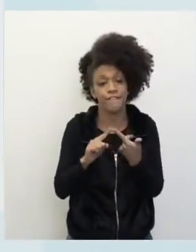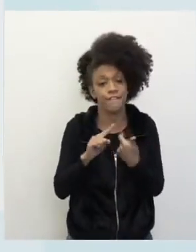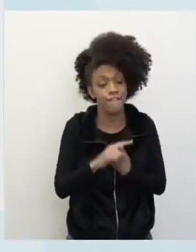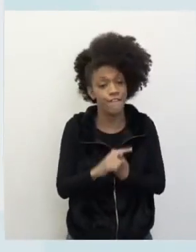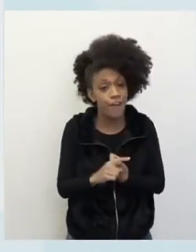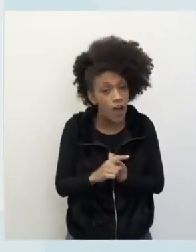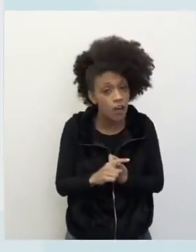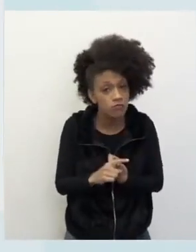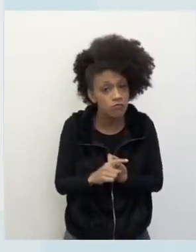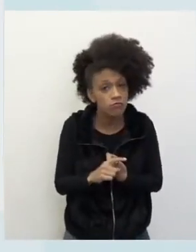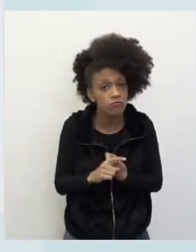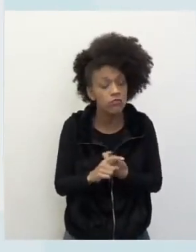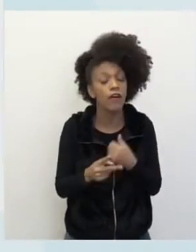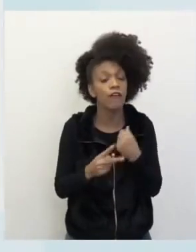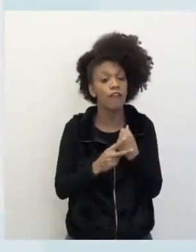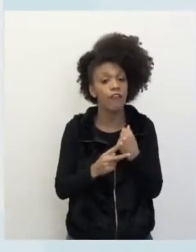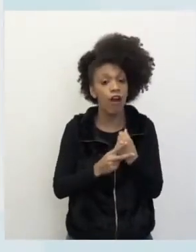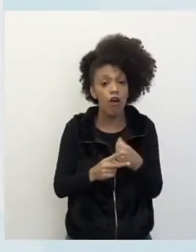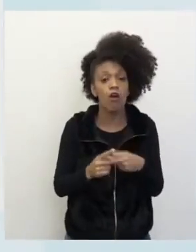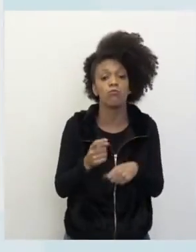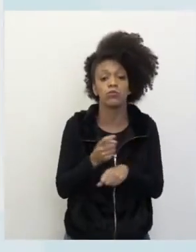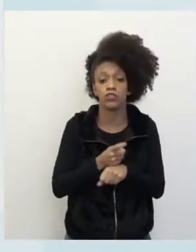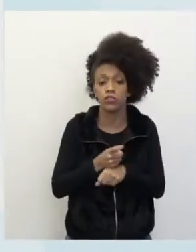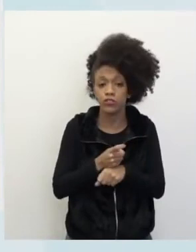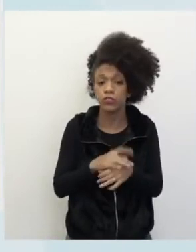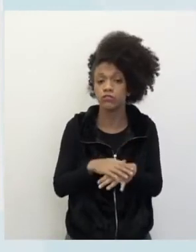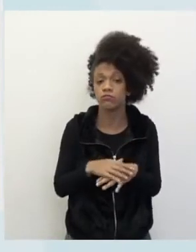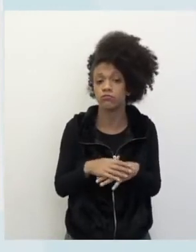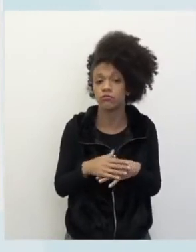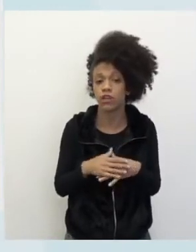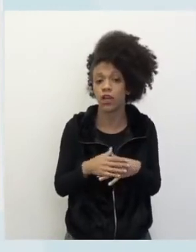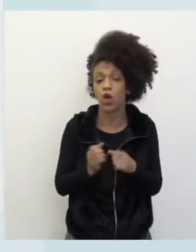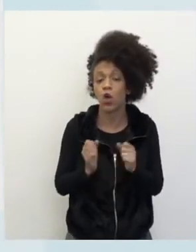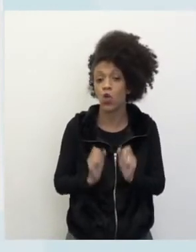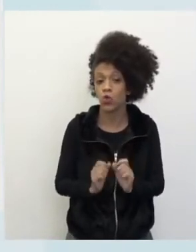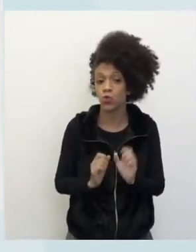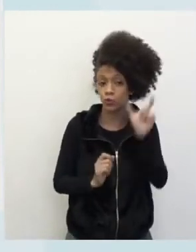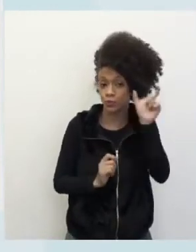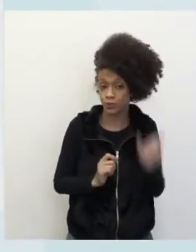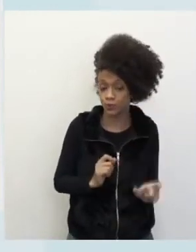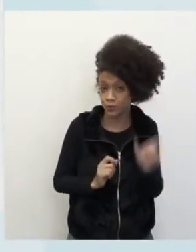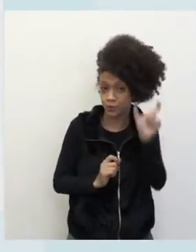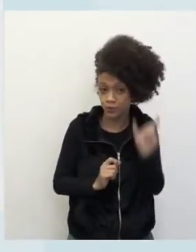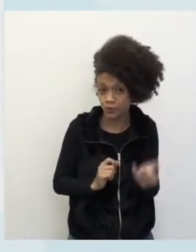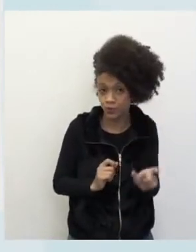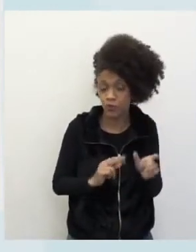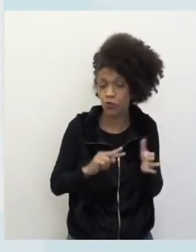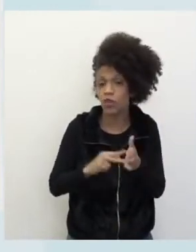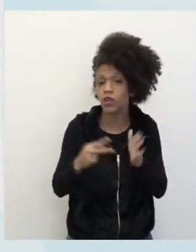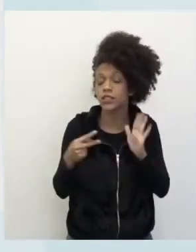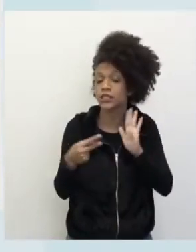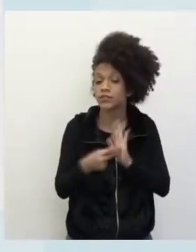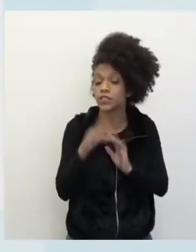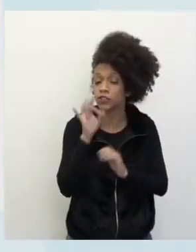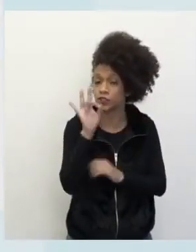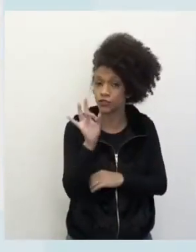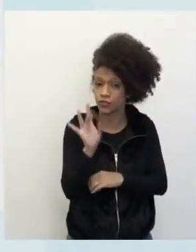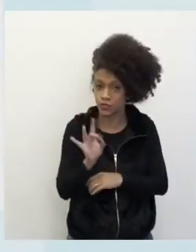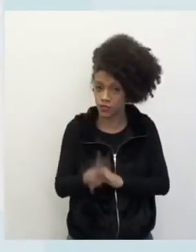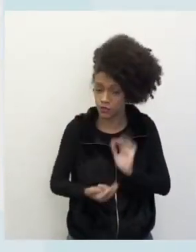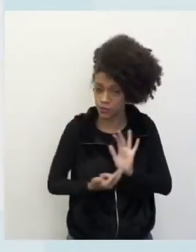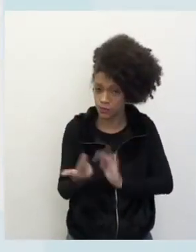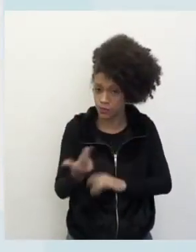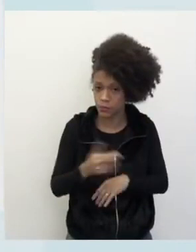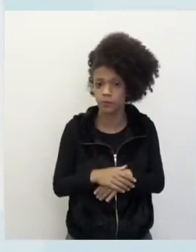várias conjunções coordenativas. Ali ao lado esquerdo nós temos o sentido que cada uma delas